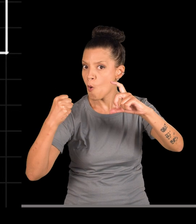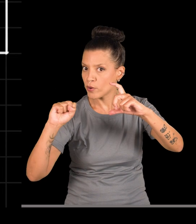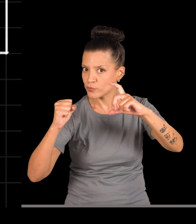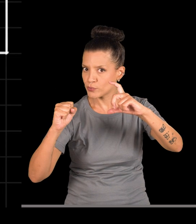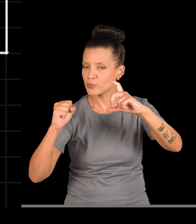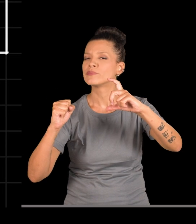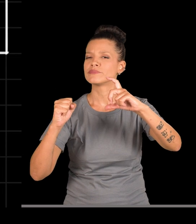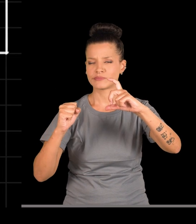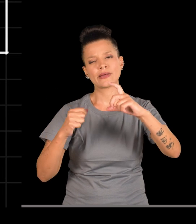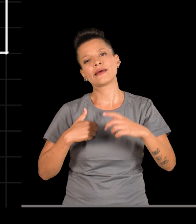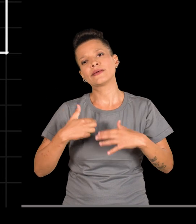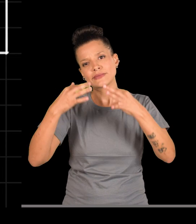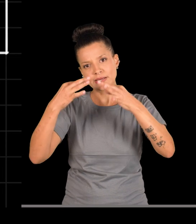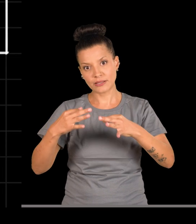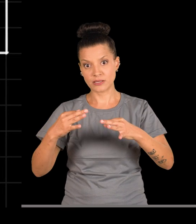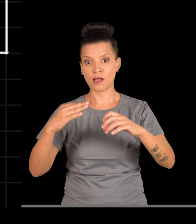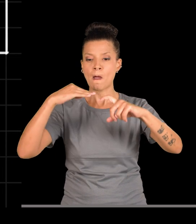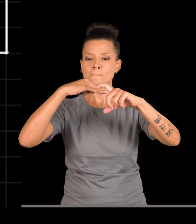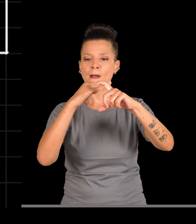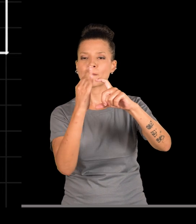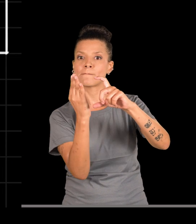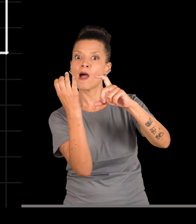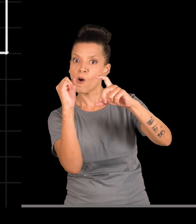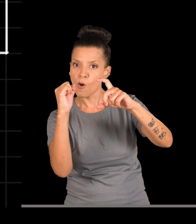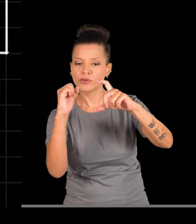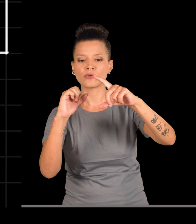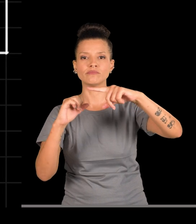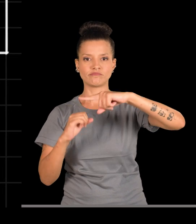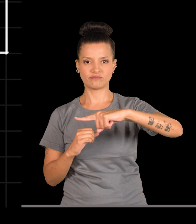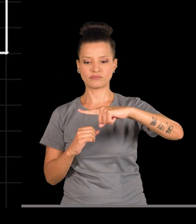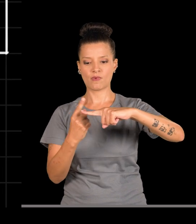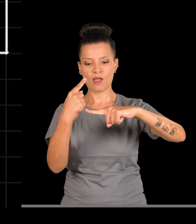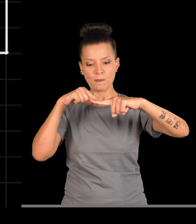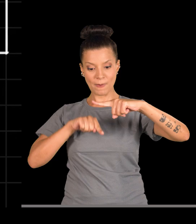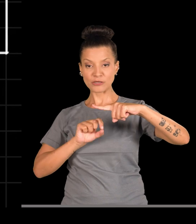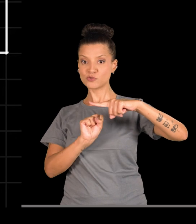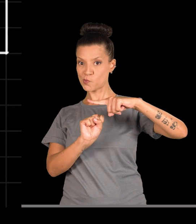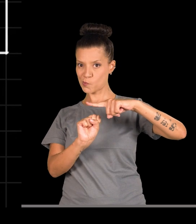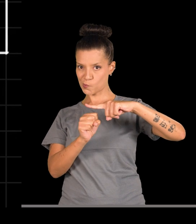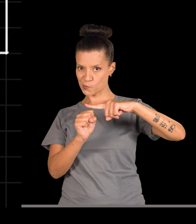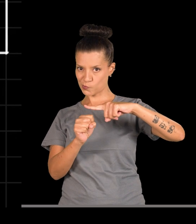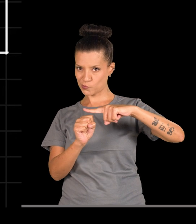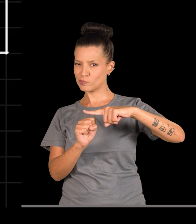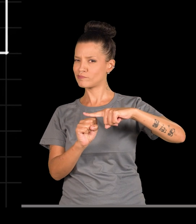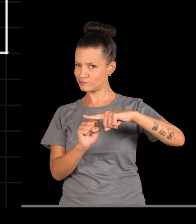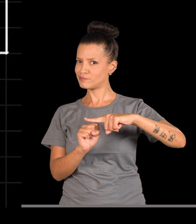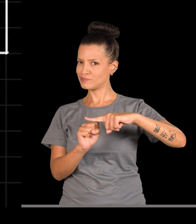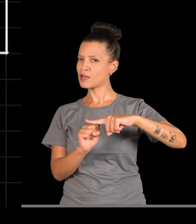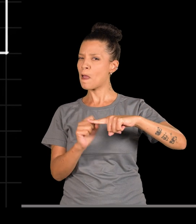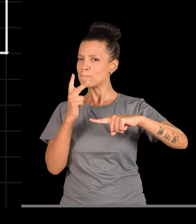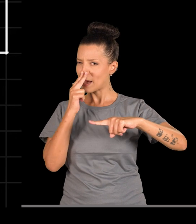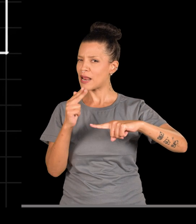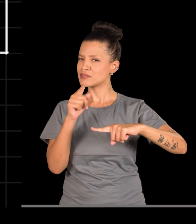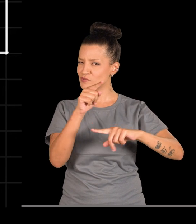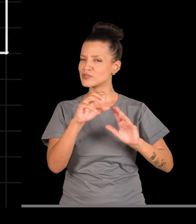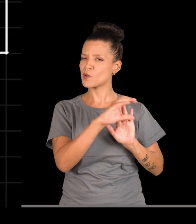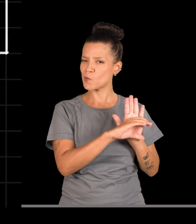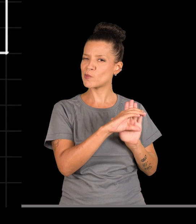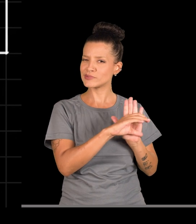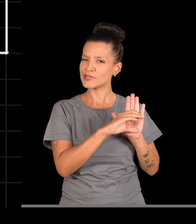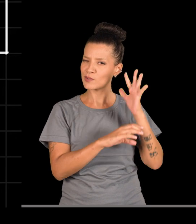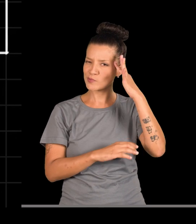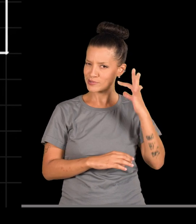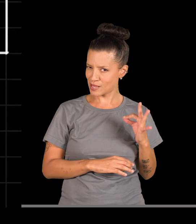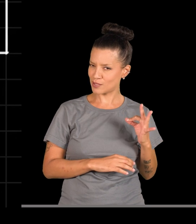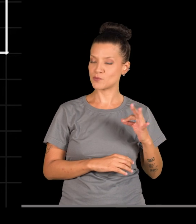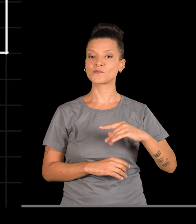dividir em 8 partes iguais, com toda certeza, o meu denominador aqui vai ser quem? O 8, isso aí, certinho. Você já está compreendendo o conceito aí bonitinho,